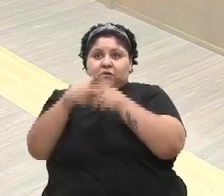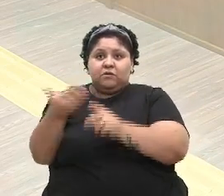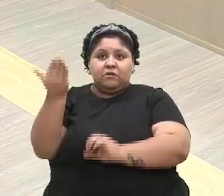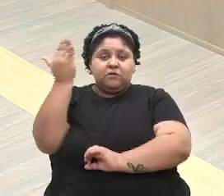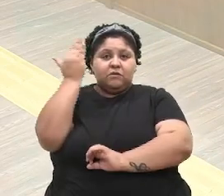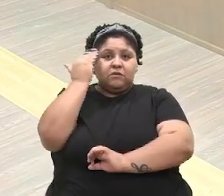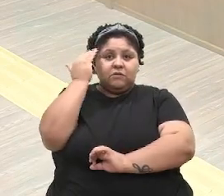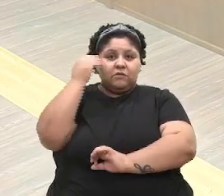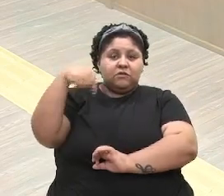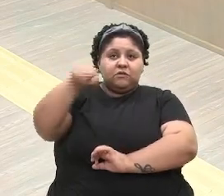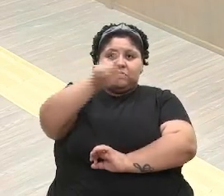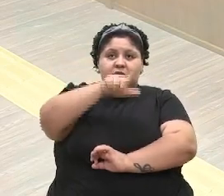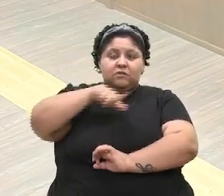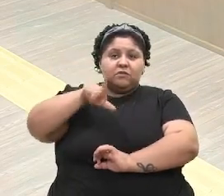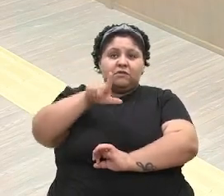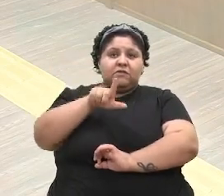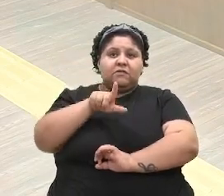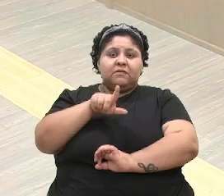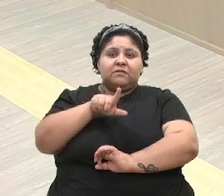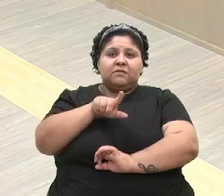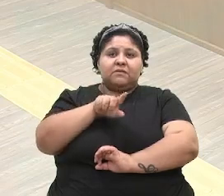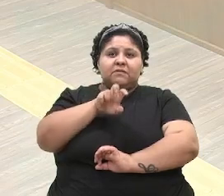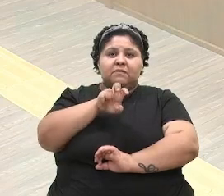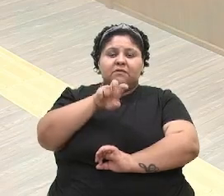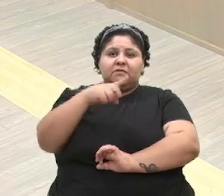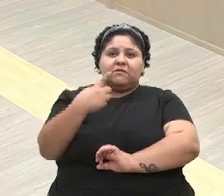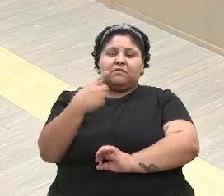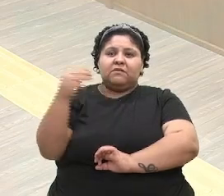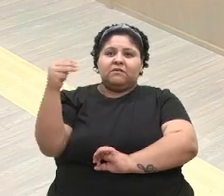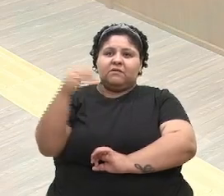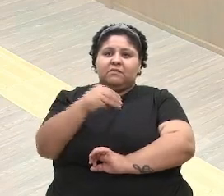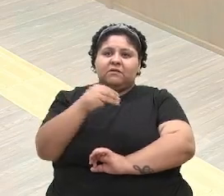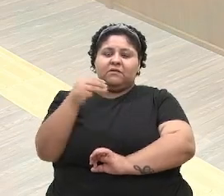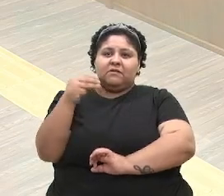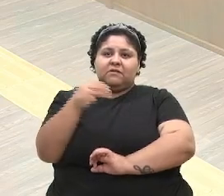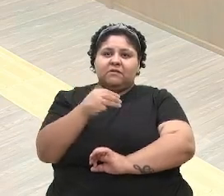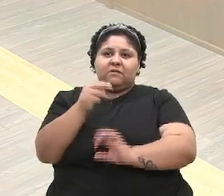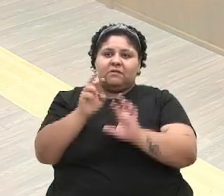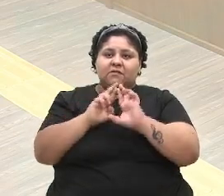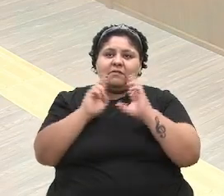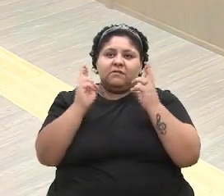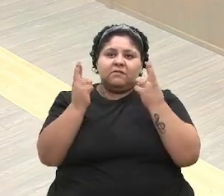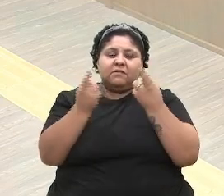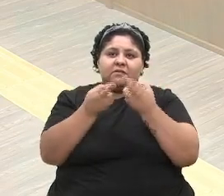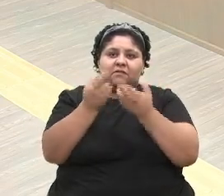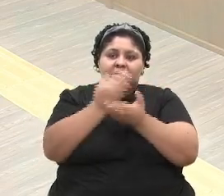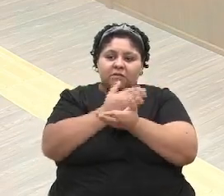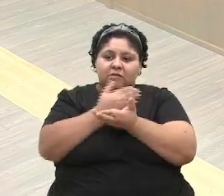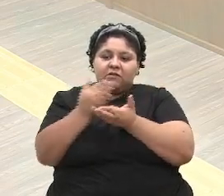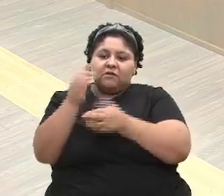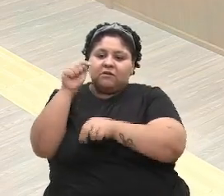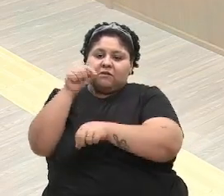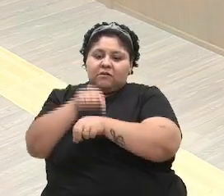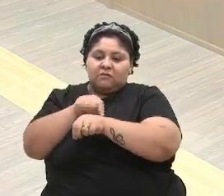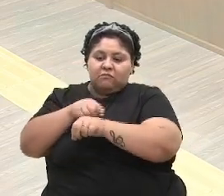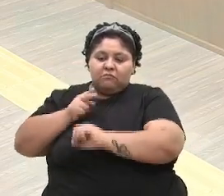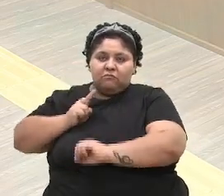nos anais que nós estávamos com 51 minutos de sessão ordinária e a partir desse tempo que a gente